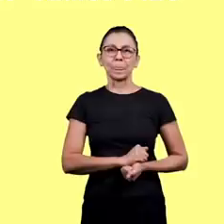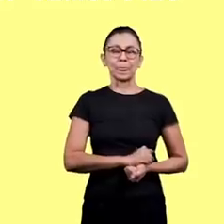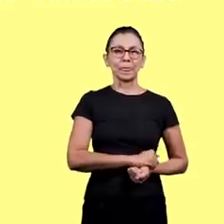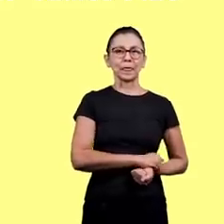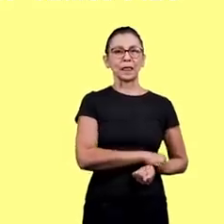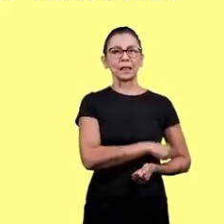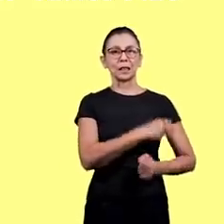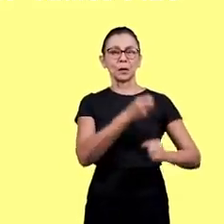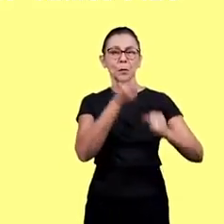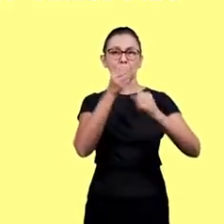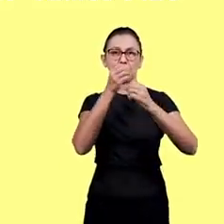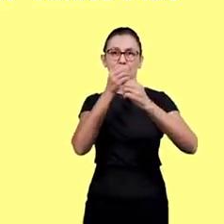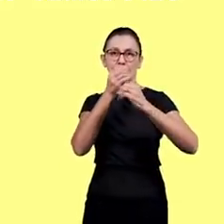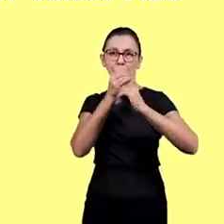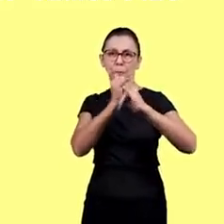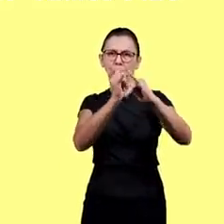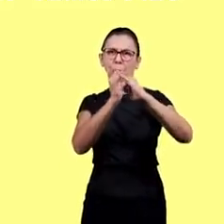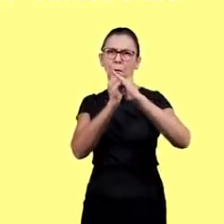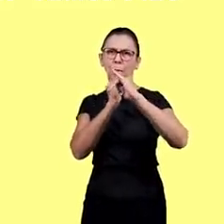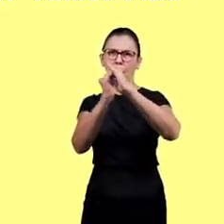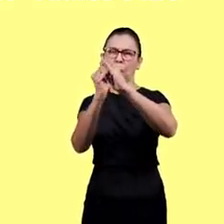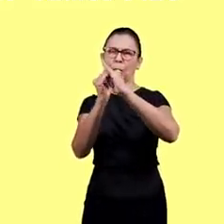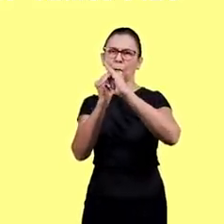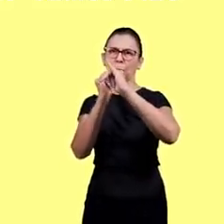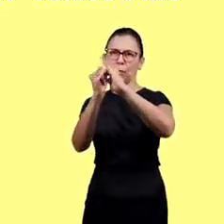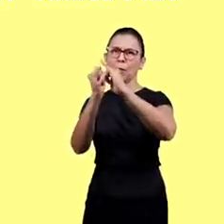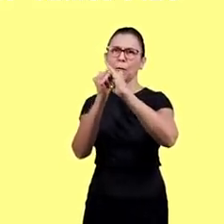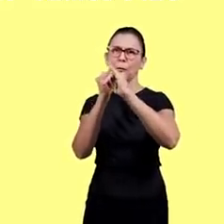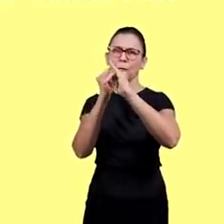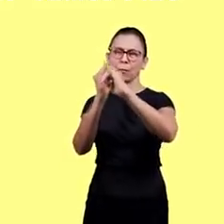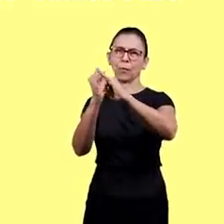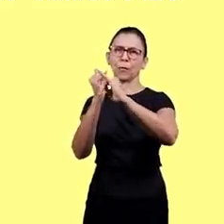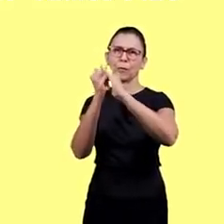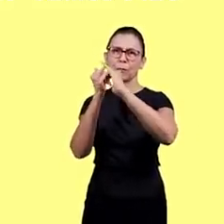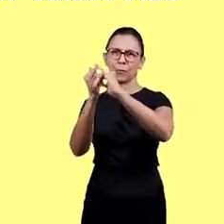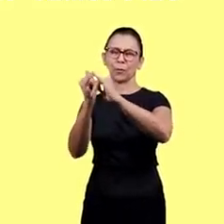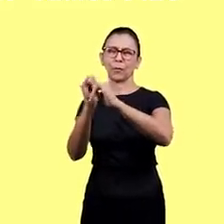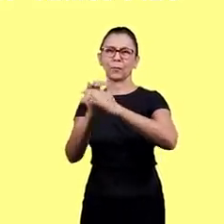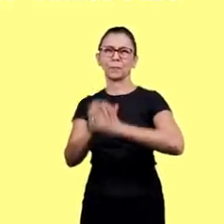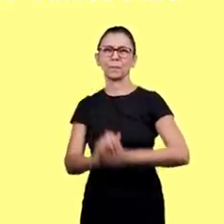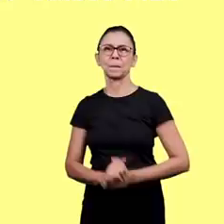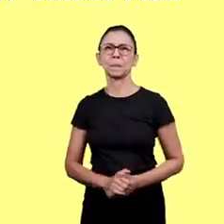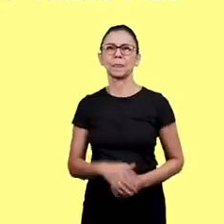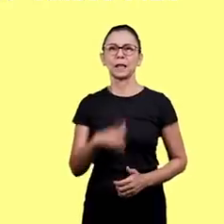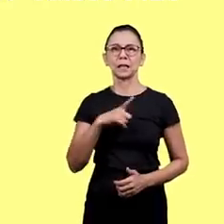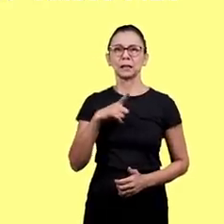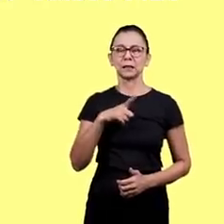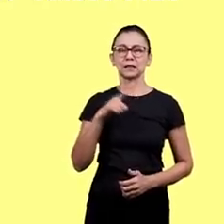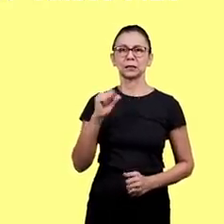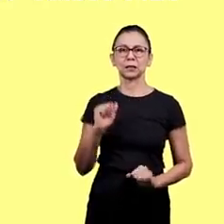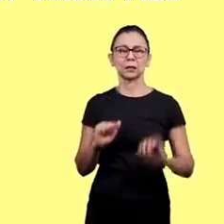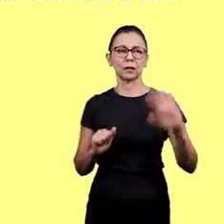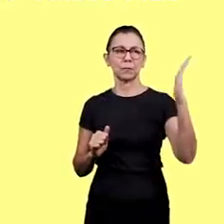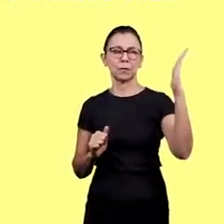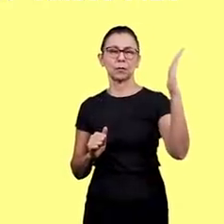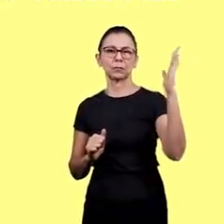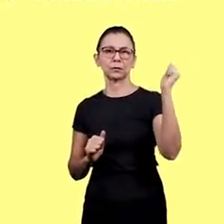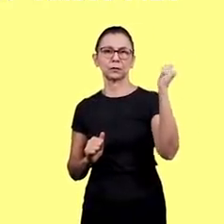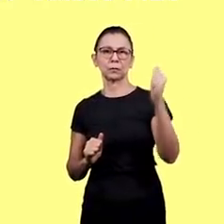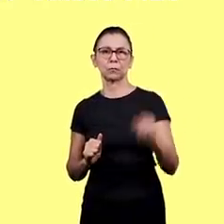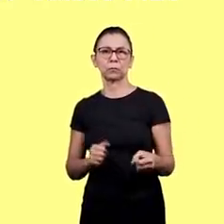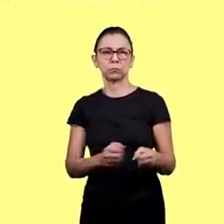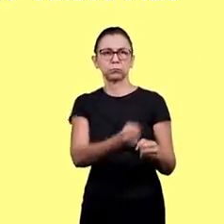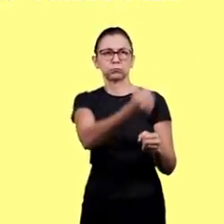três esquadrões as buzinas e partiram os cântaros, e tinham nas suas mãos esquerdas as